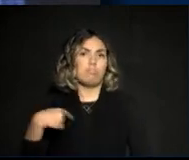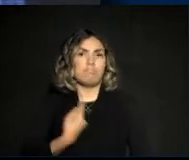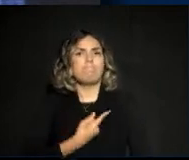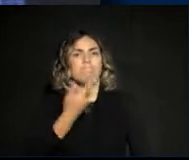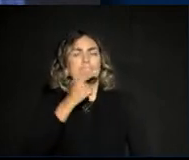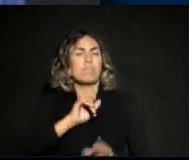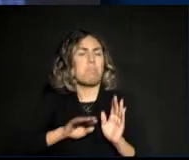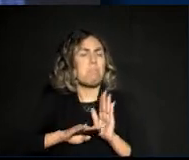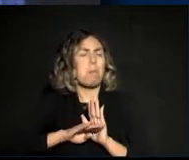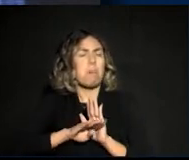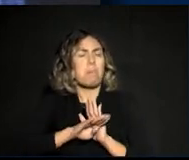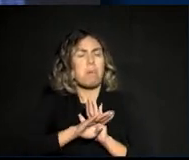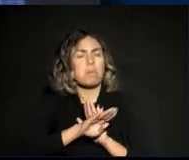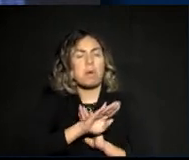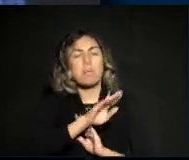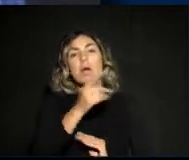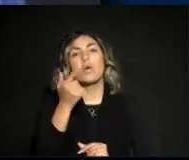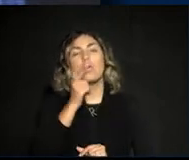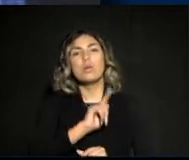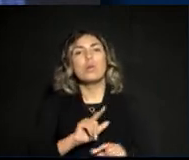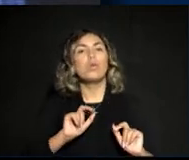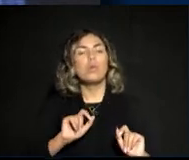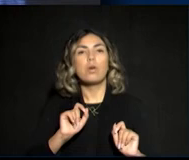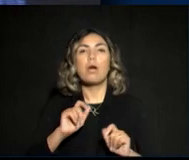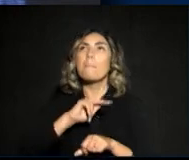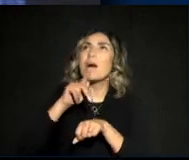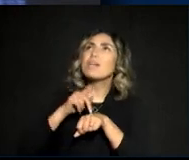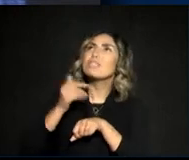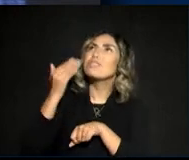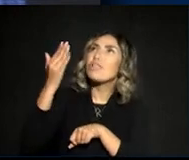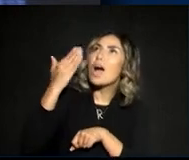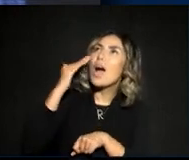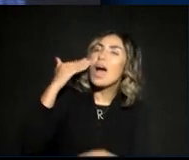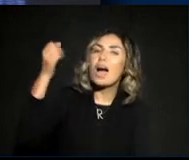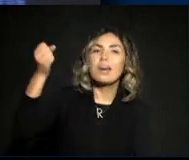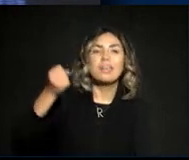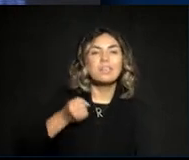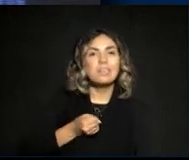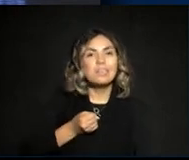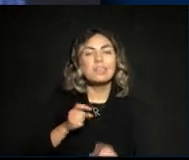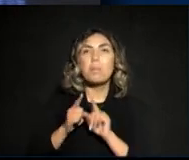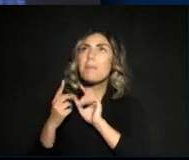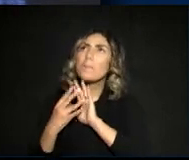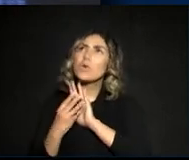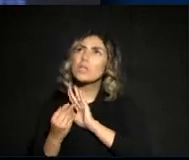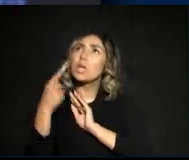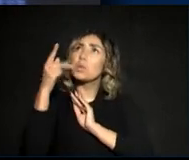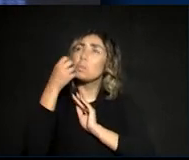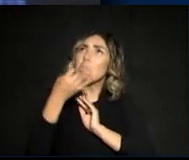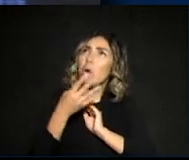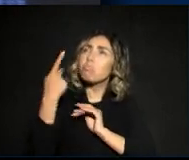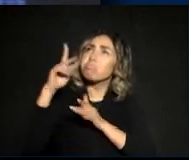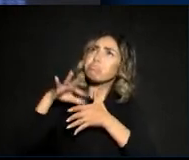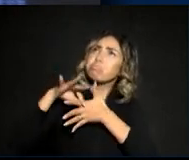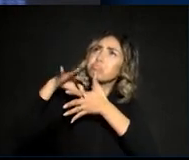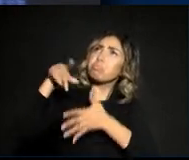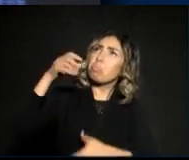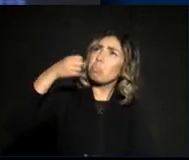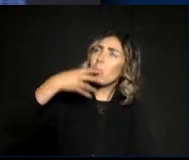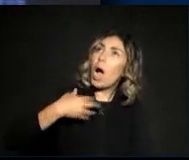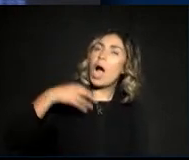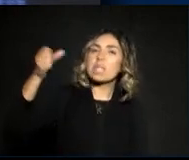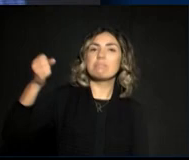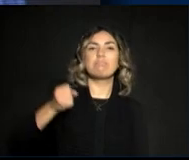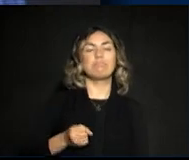tivemos muito sucesso em trazer o investidor estrangeiro para cá com bons modelos com boa governança com boa